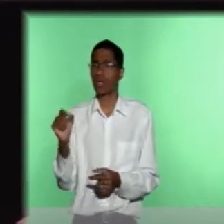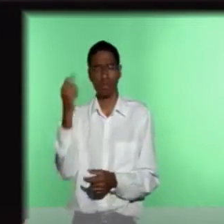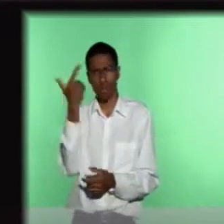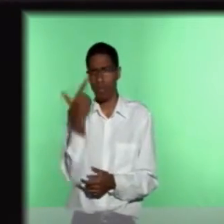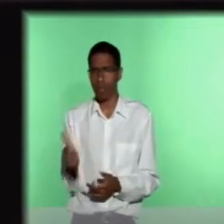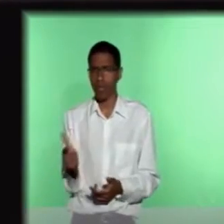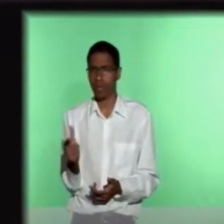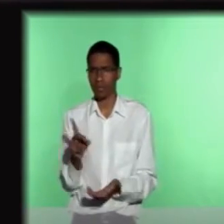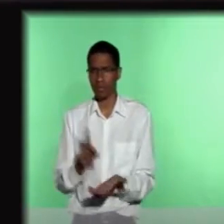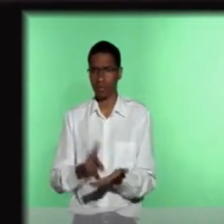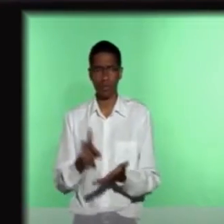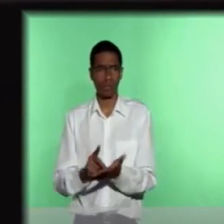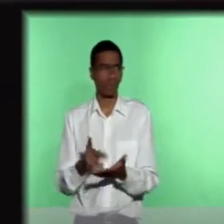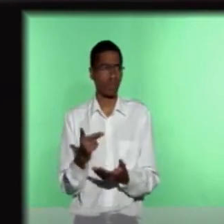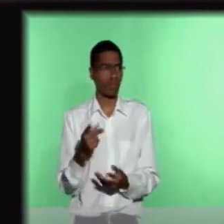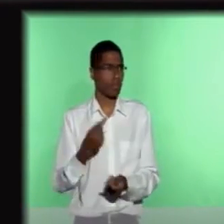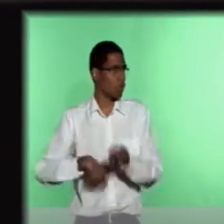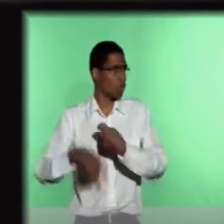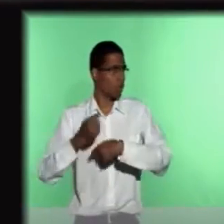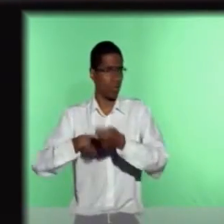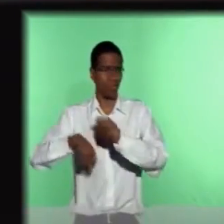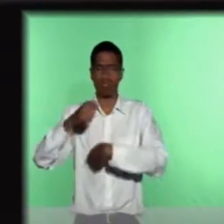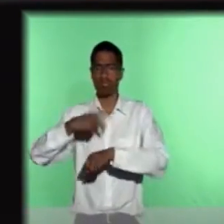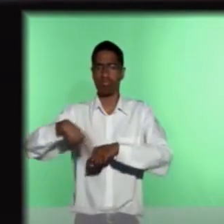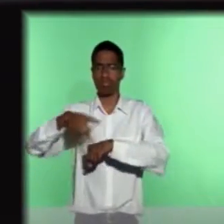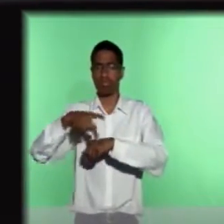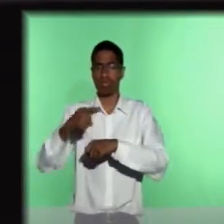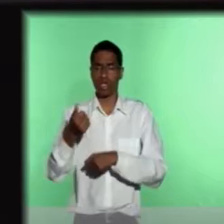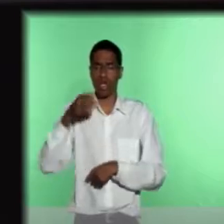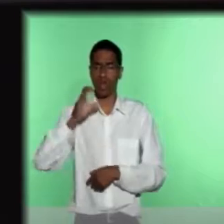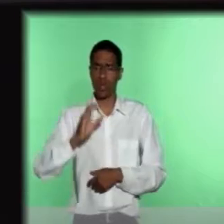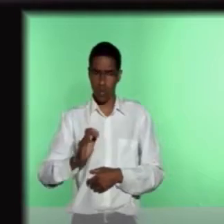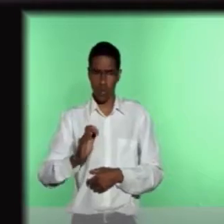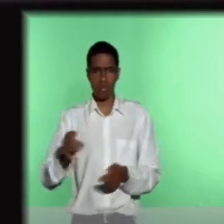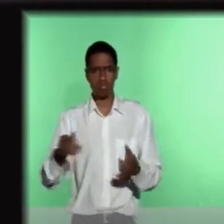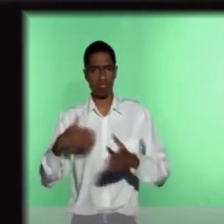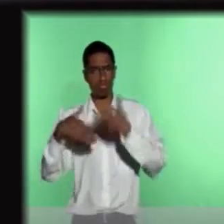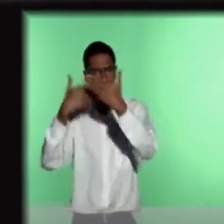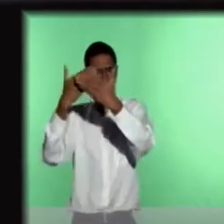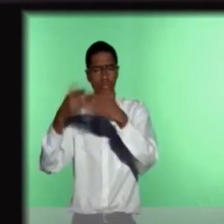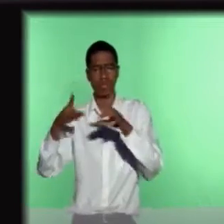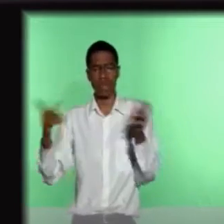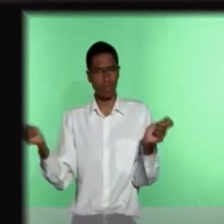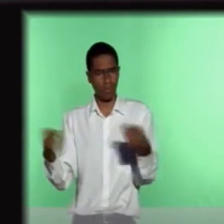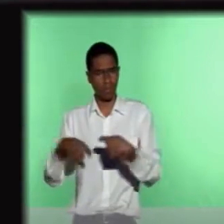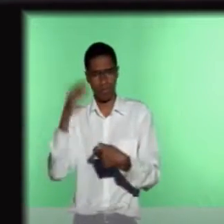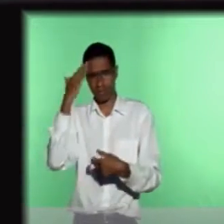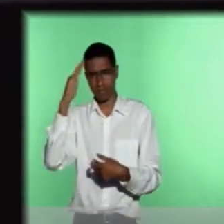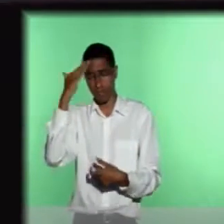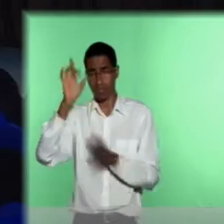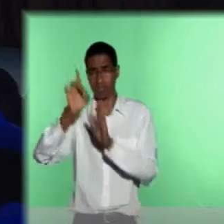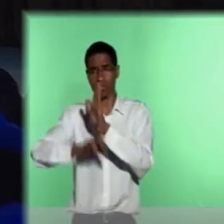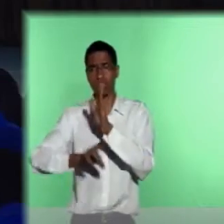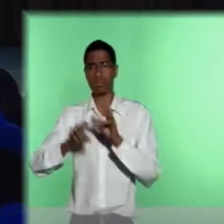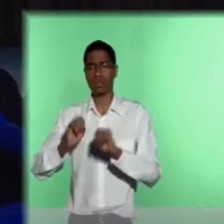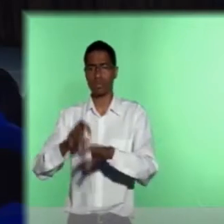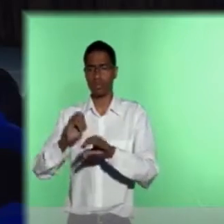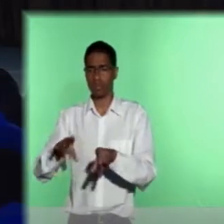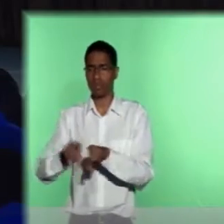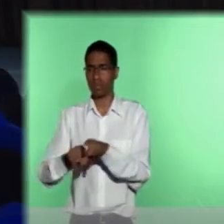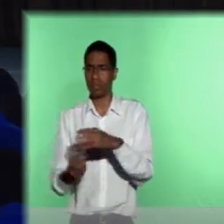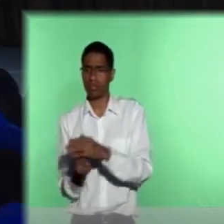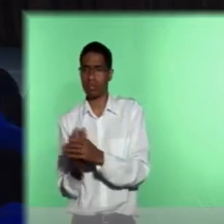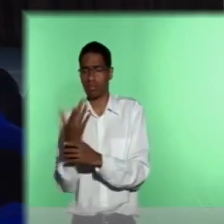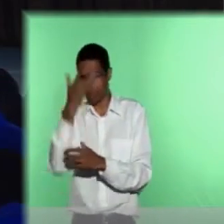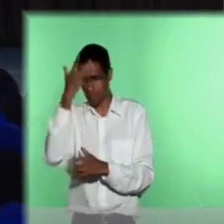Não existe economia desenvolvida que teve a capacidade de entender que o direito à educação não é para formar trabalhador.